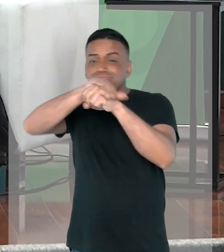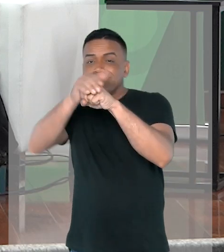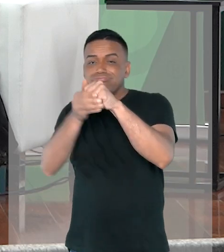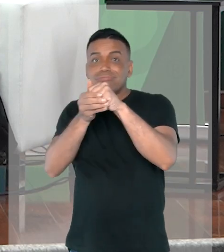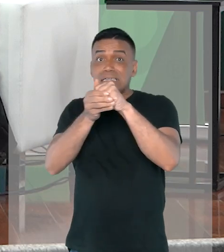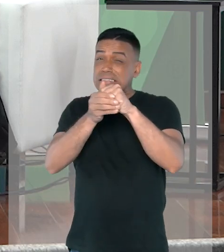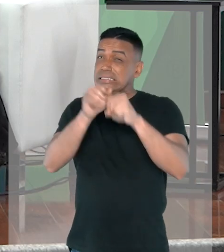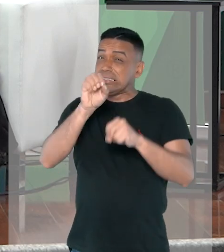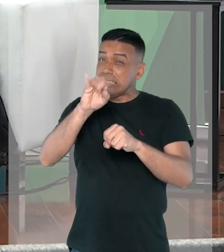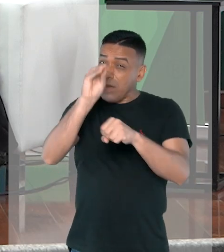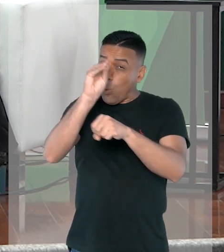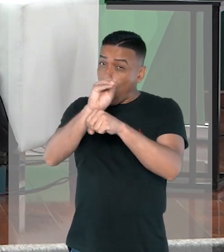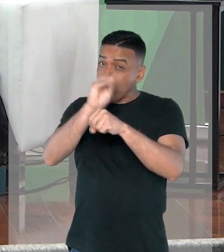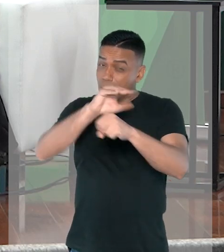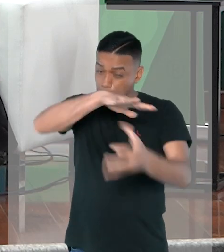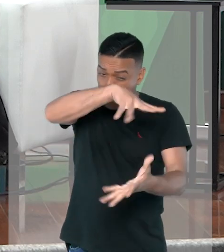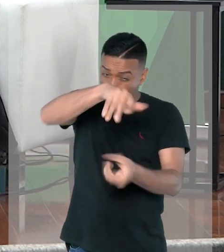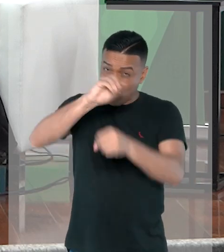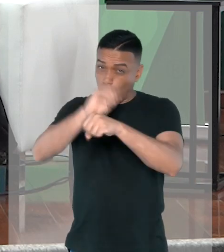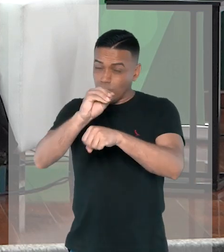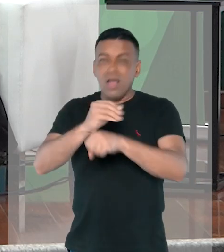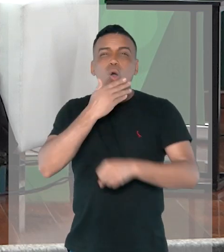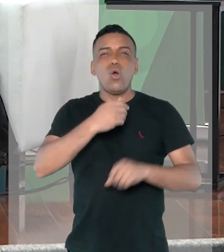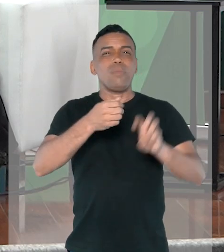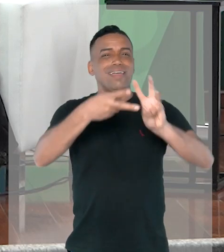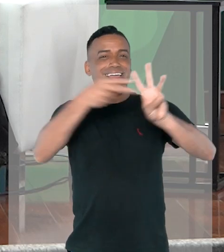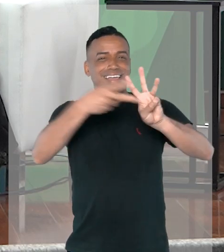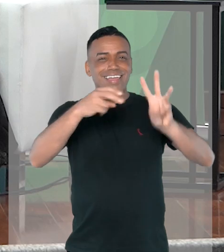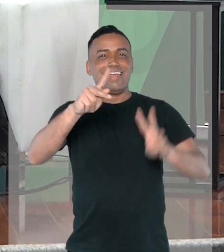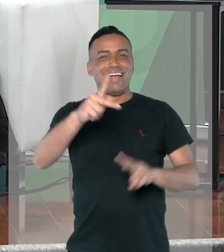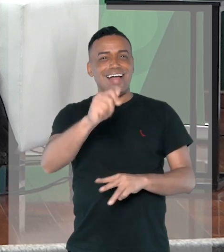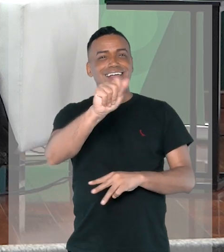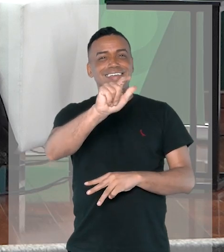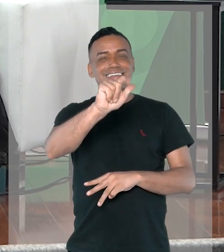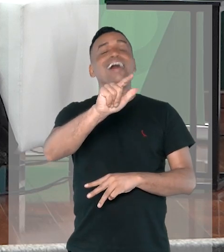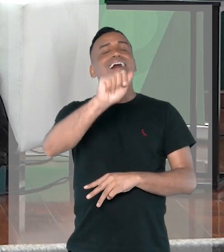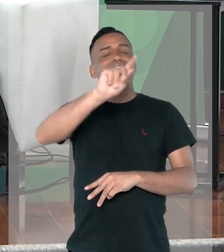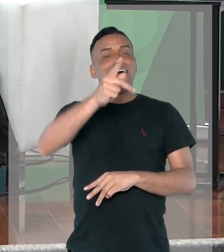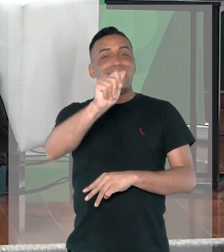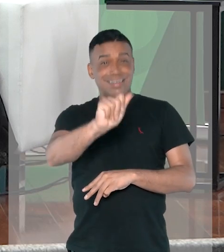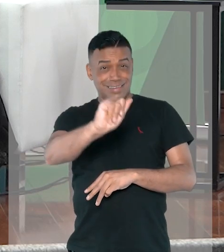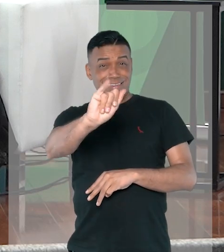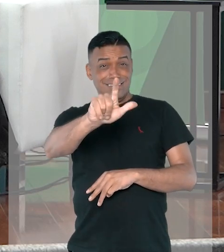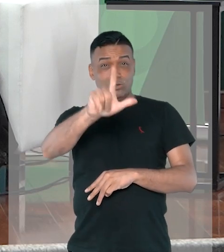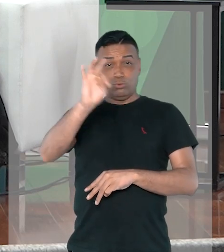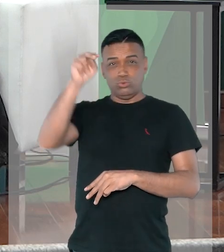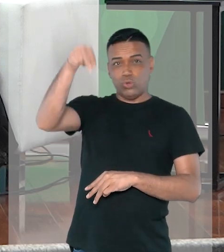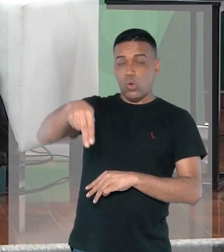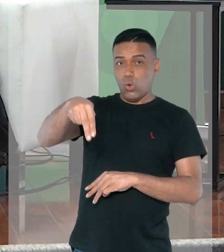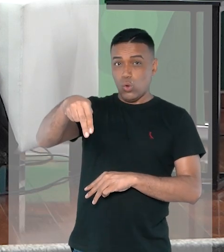se a gente não cuidar, como disse Ailton Krenak no encontro que eu tive com ele lá no Rio de Janeiro, nós vamos